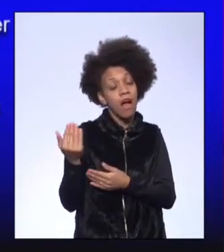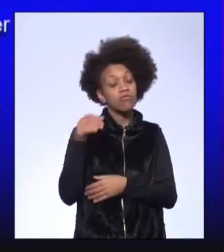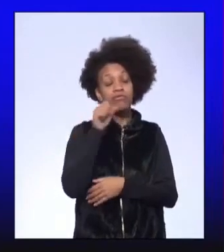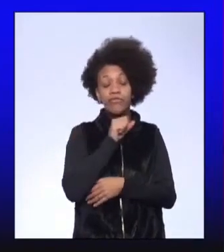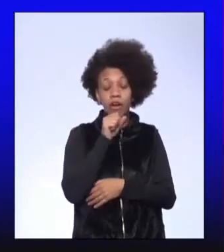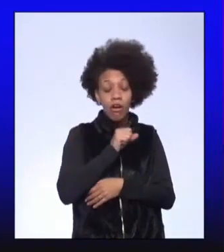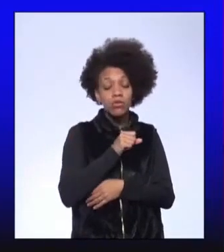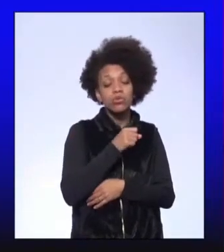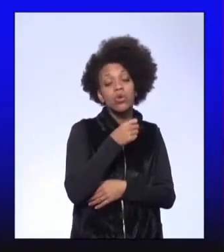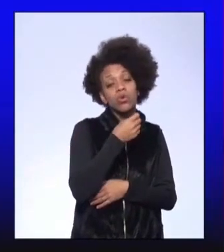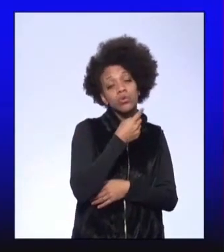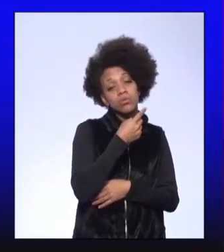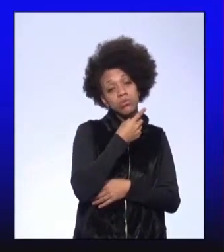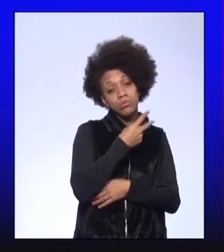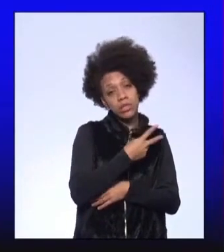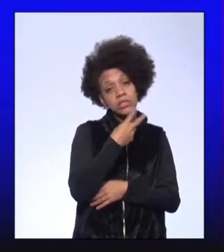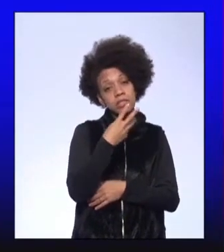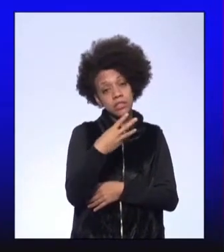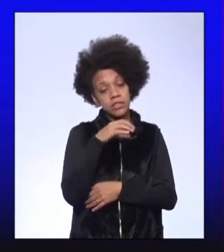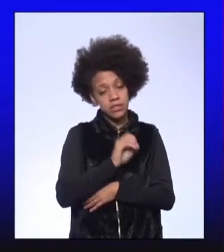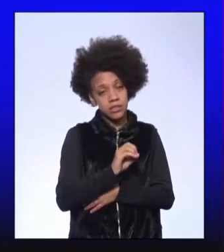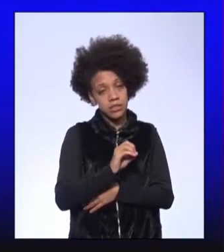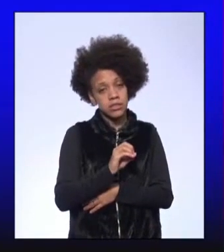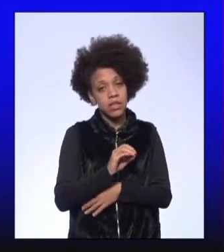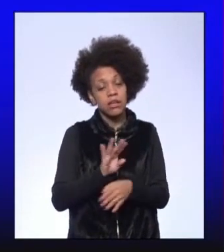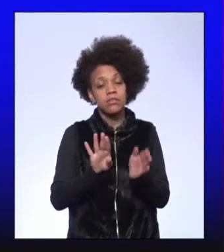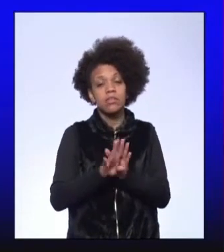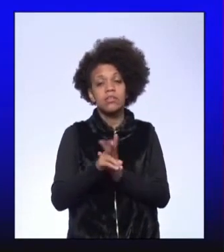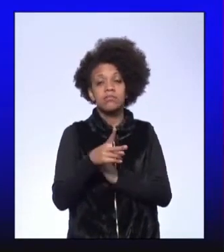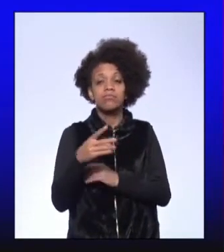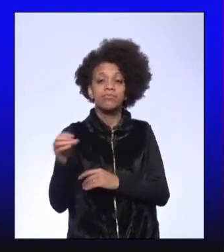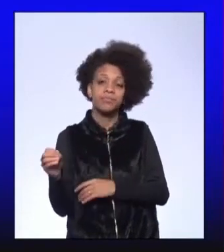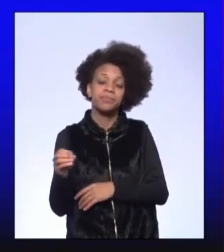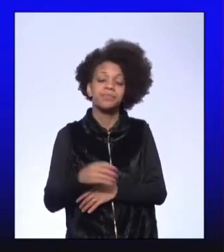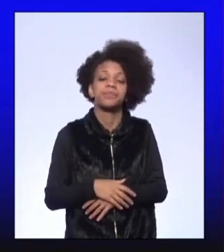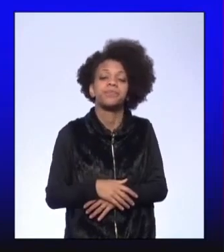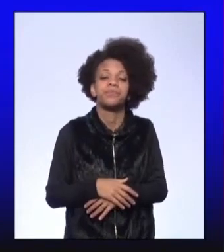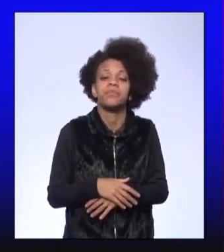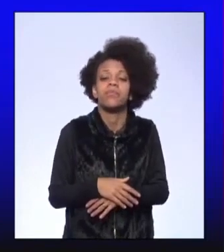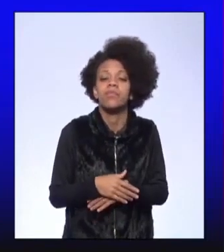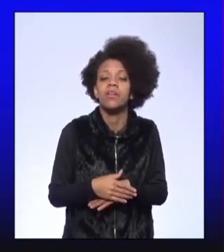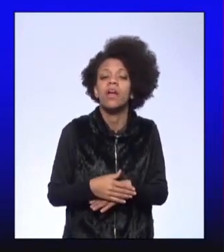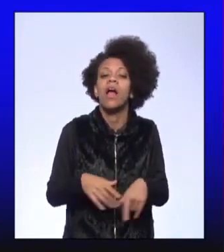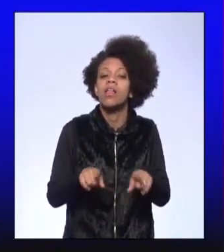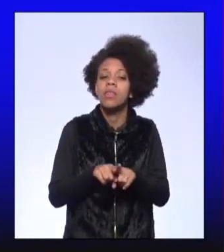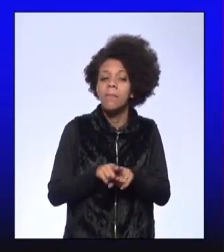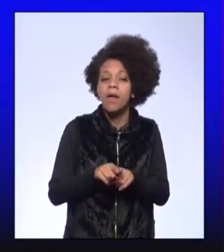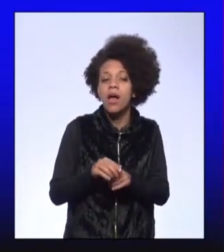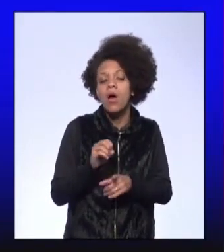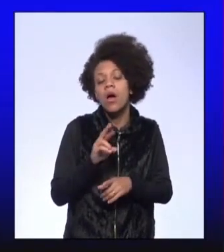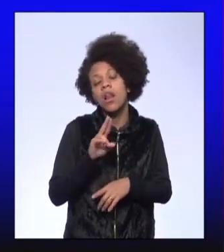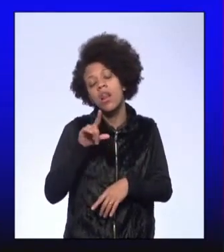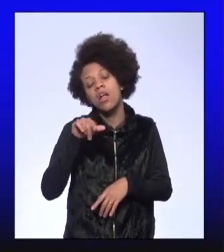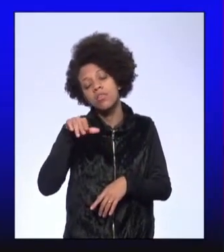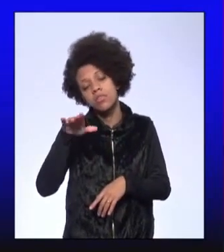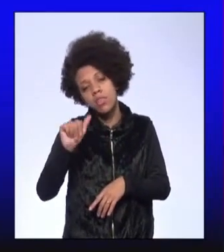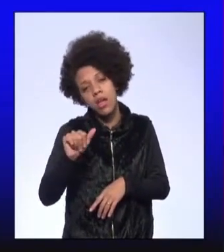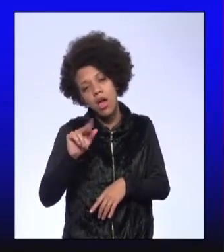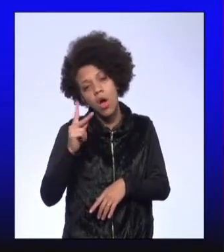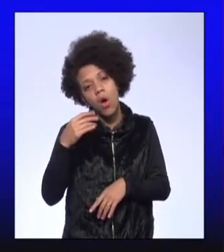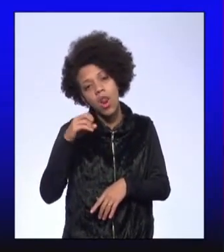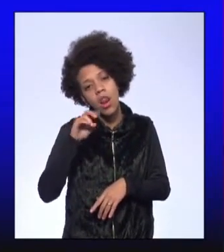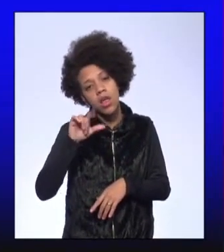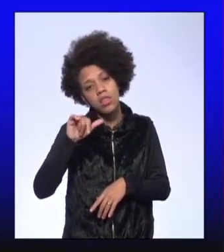adultos. Esse outro estudo é da Holanda. A Holanda também já reabriu as escolas. Experiência da Holanda